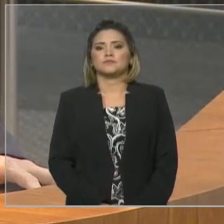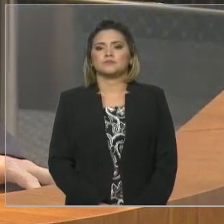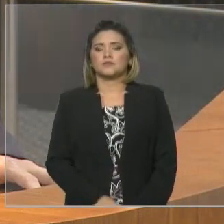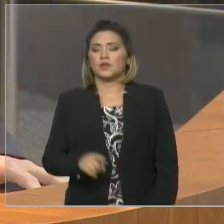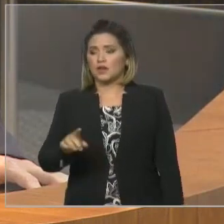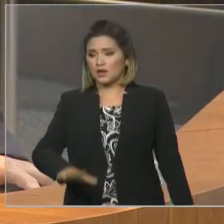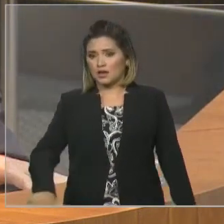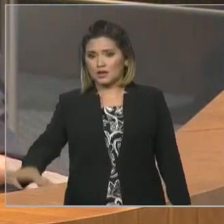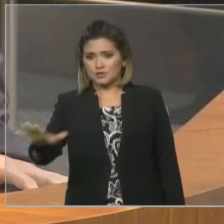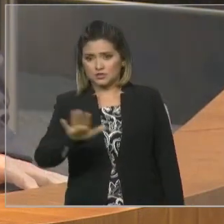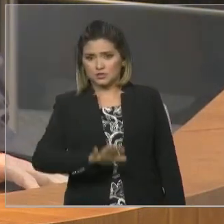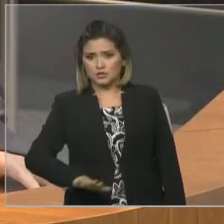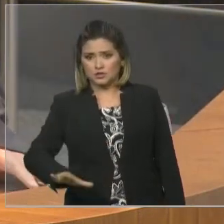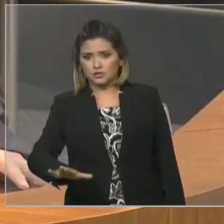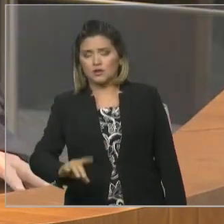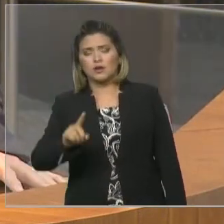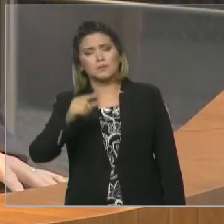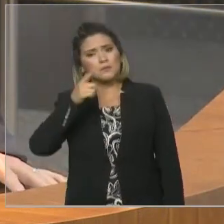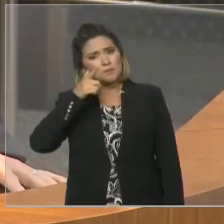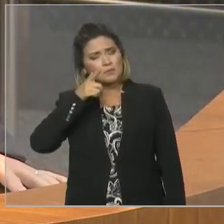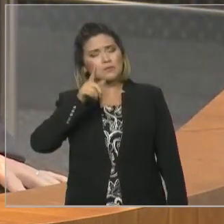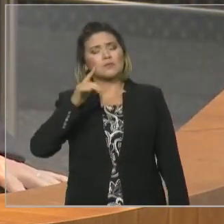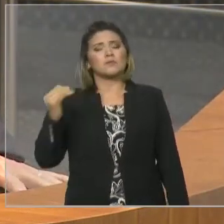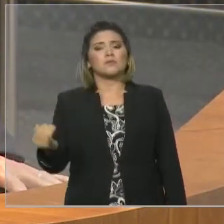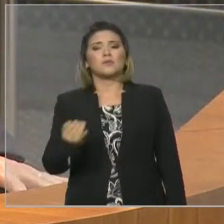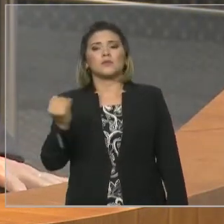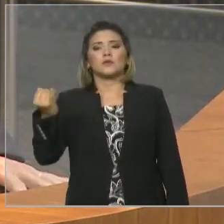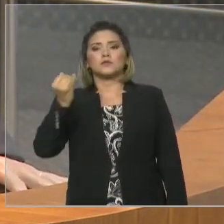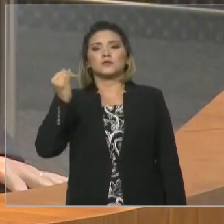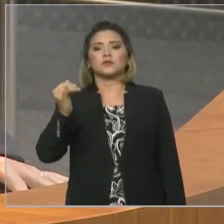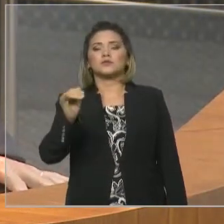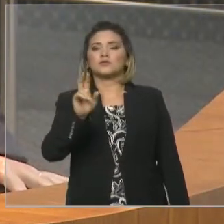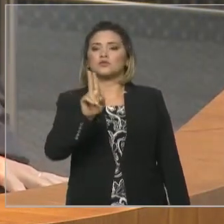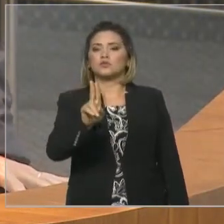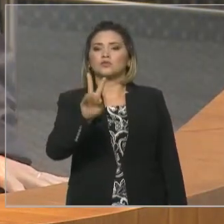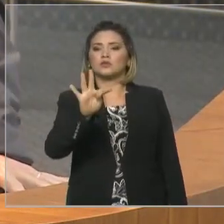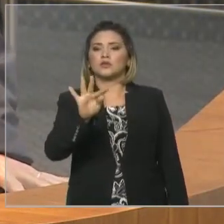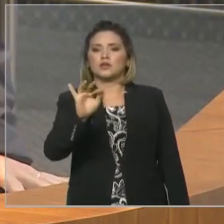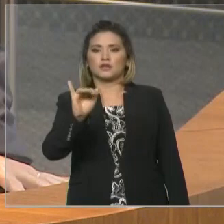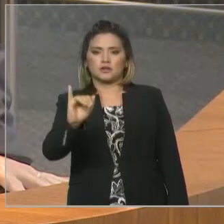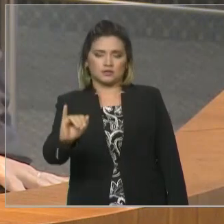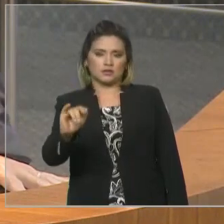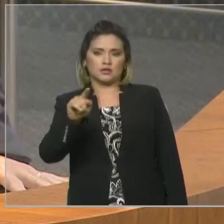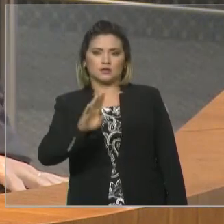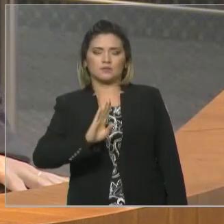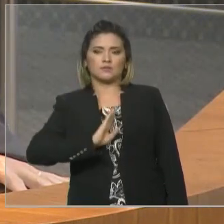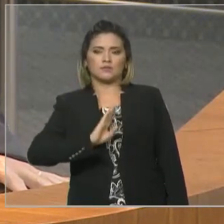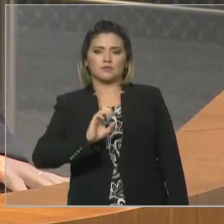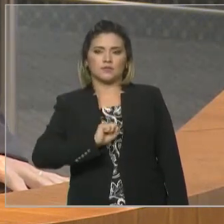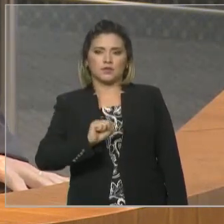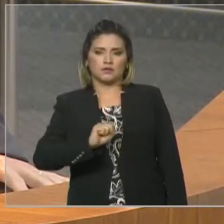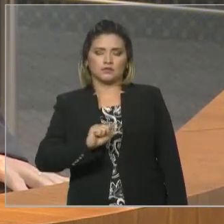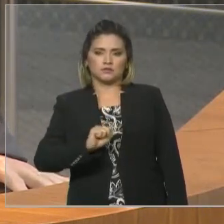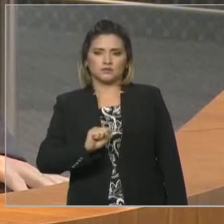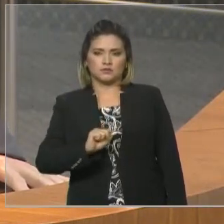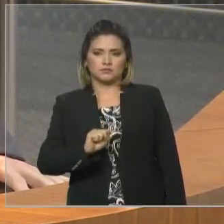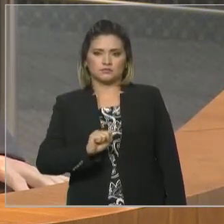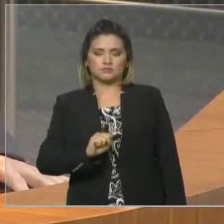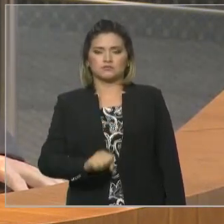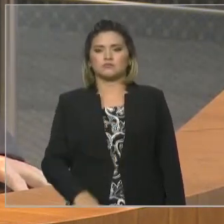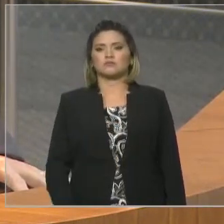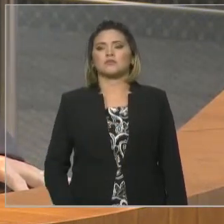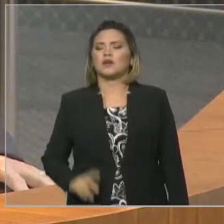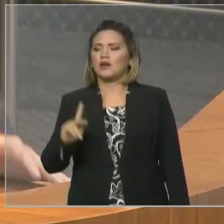região muito importante, que é a questão dos leitos de UTI em Balsas. Veja só como é um sacrifício o HTO e